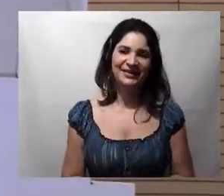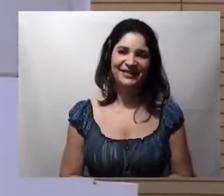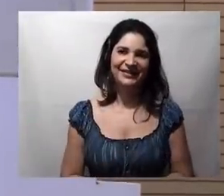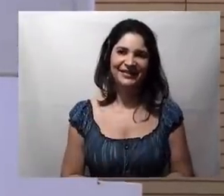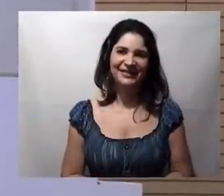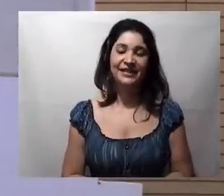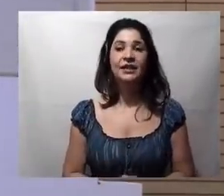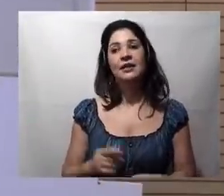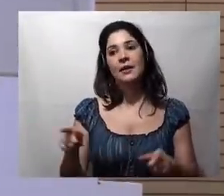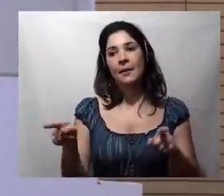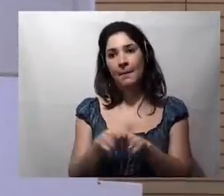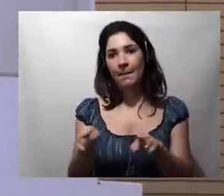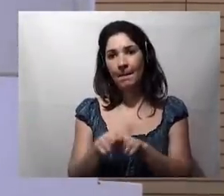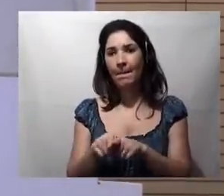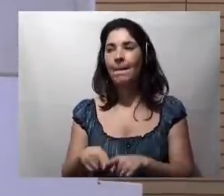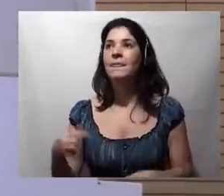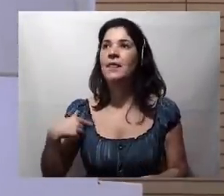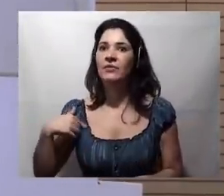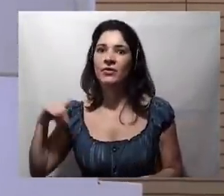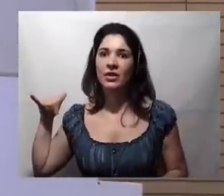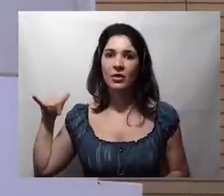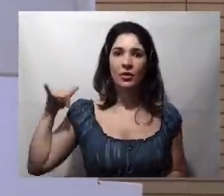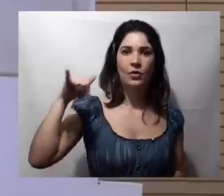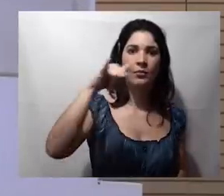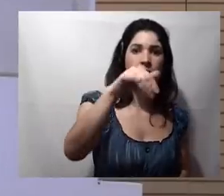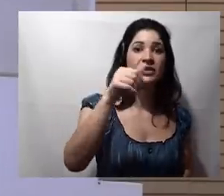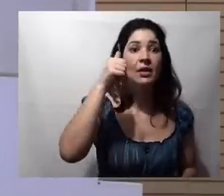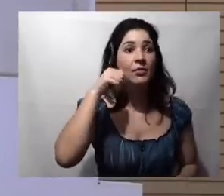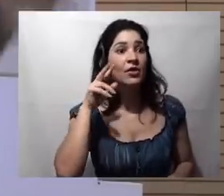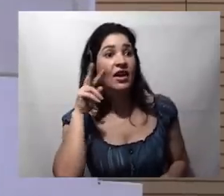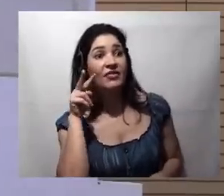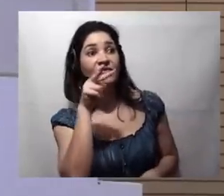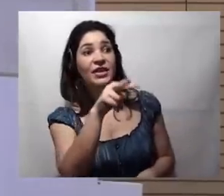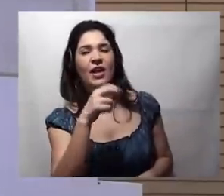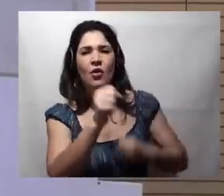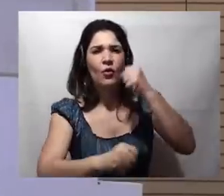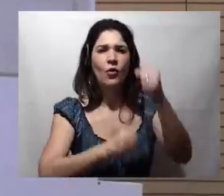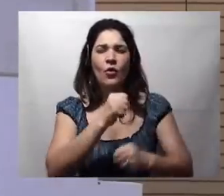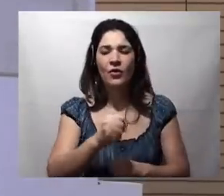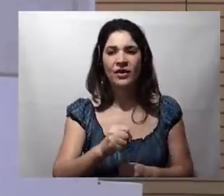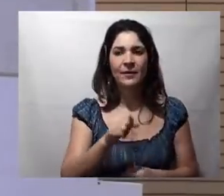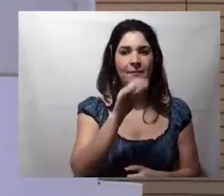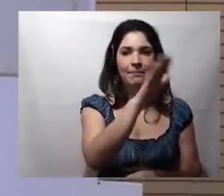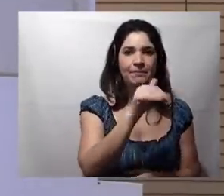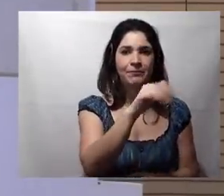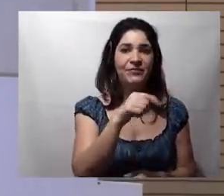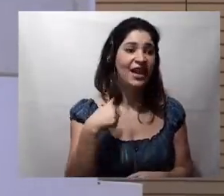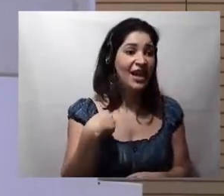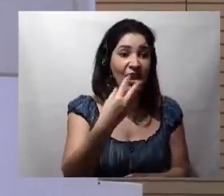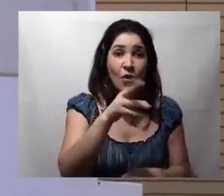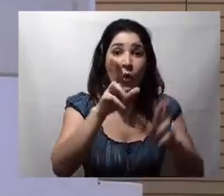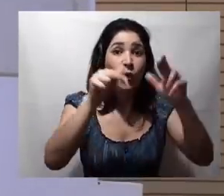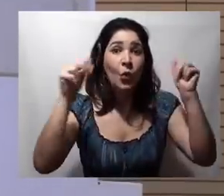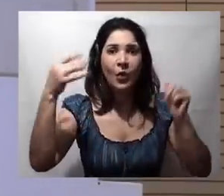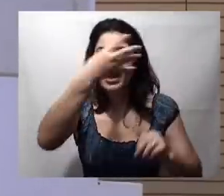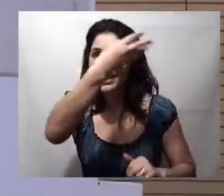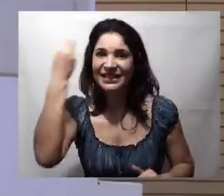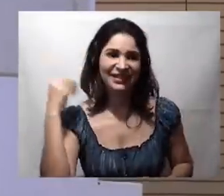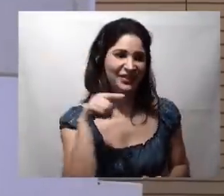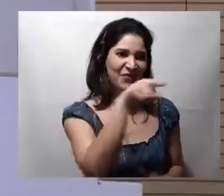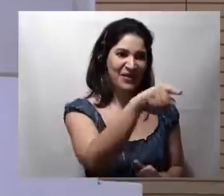e quantas vezes que eu fui no posto ela podia me ver em qualquer lugar novinha lá dizer olha eu não posso esquecer o senhor nunca